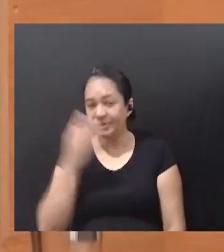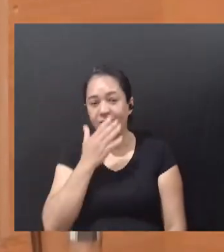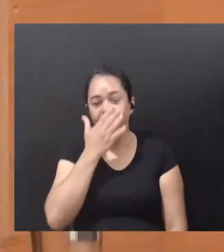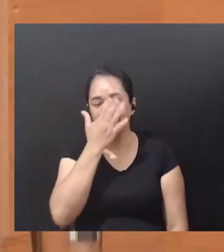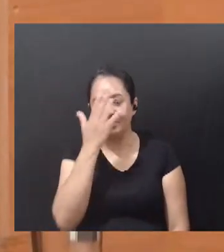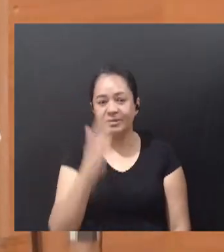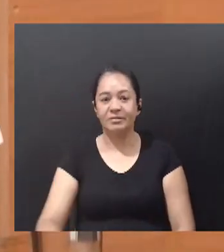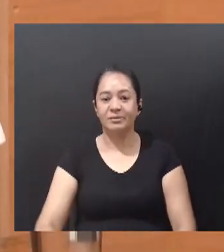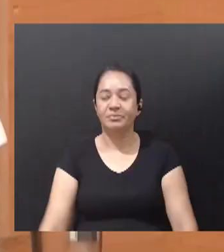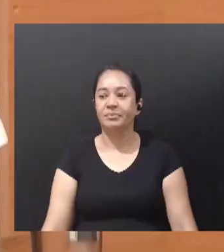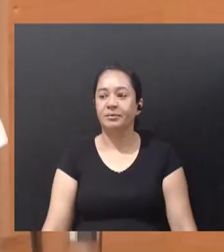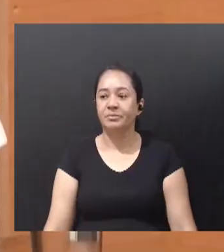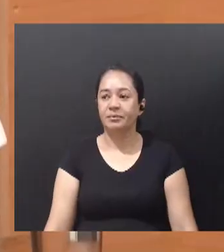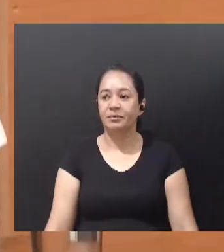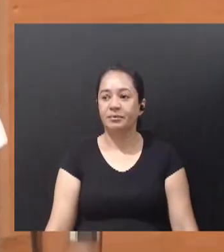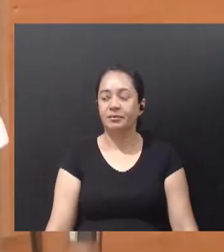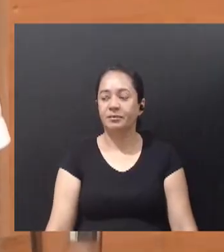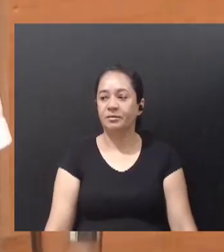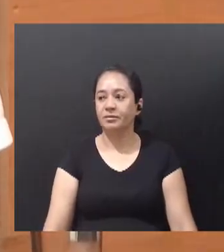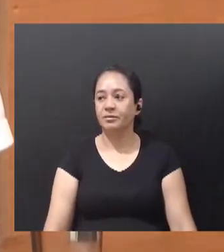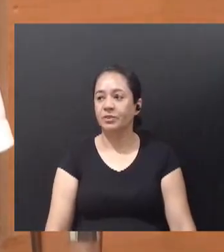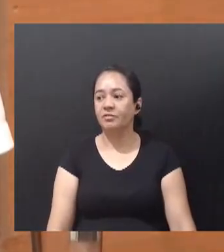Desculpa, mas